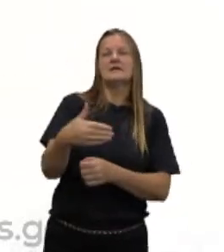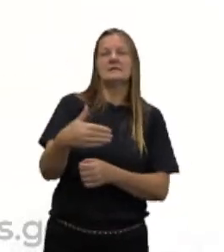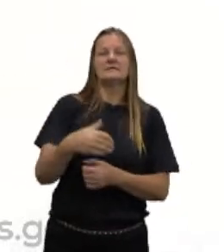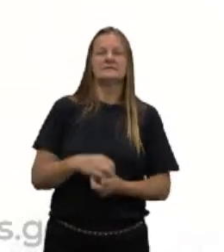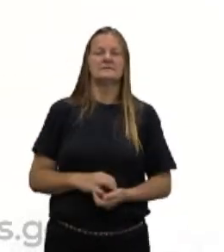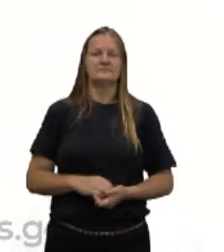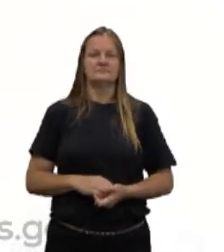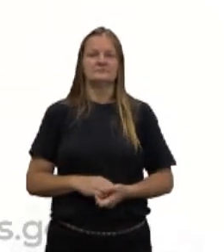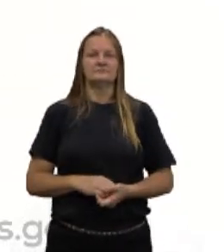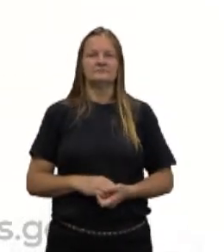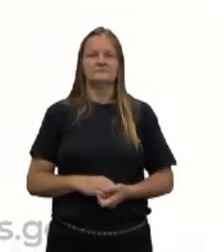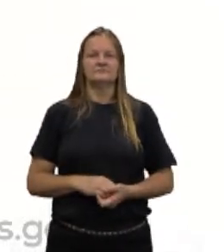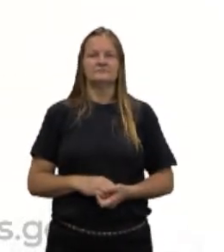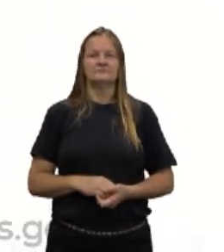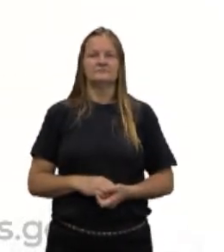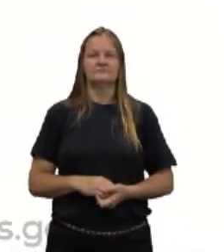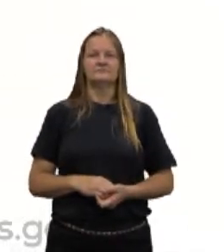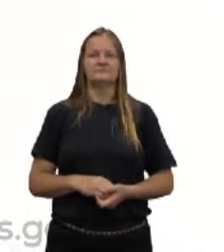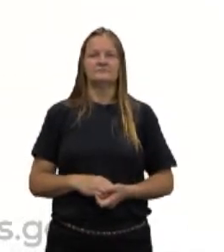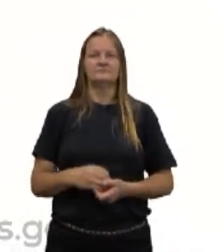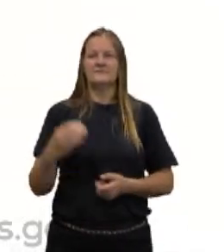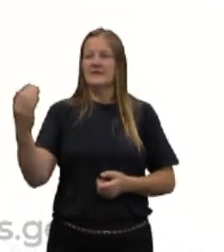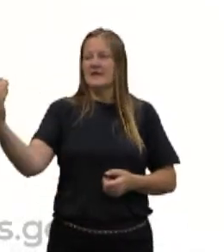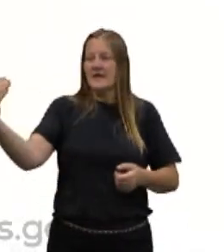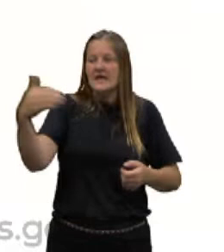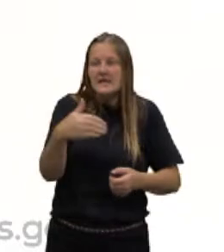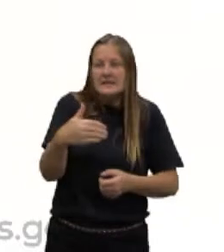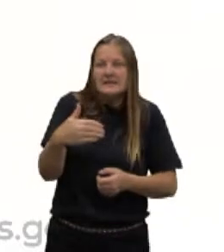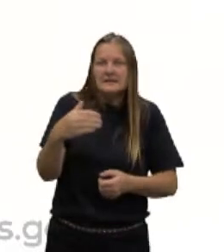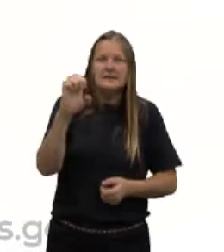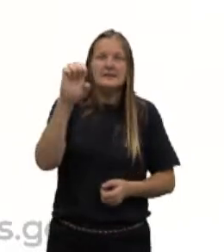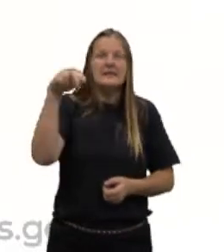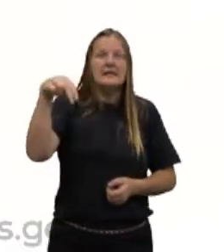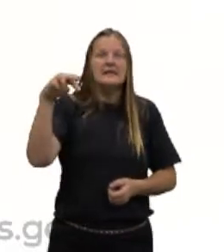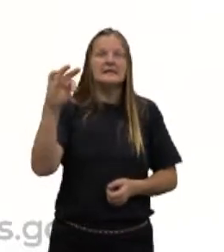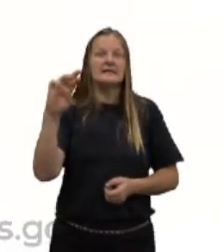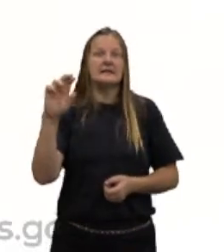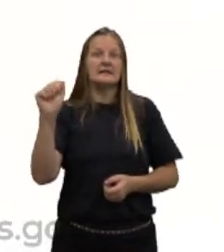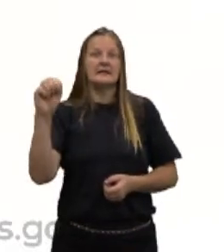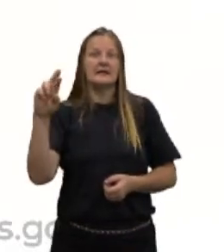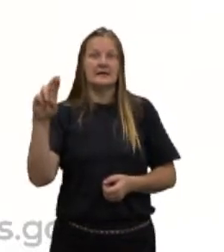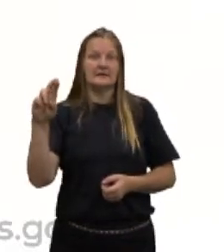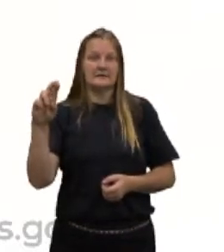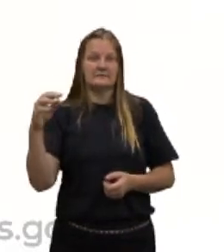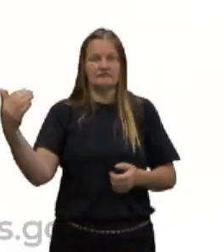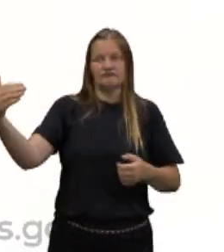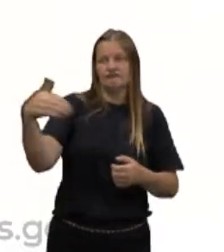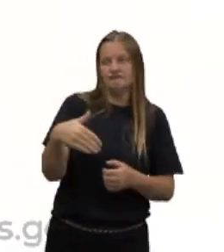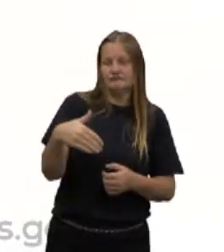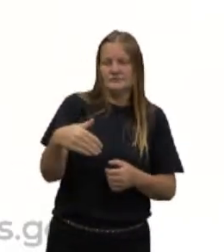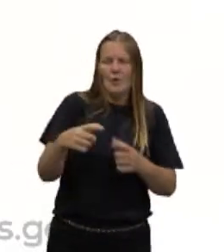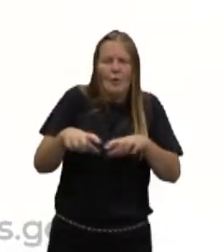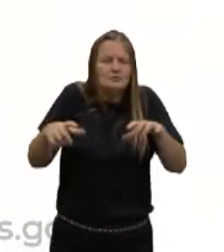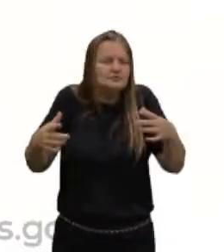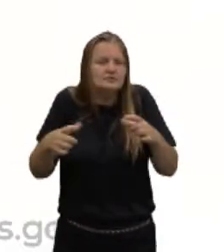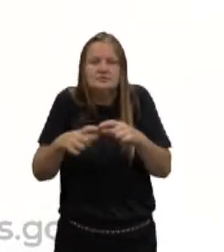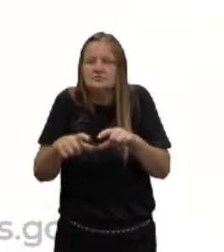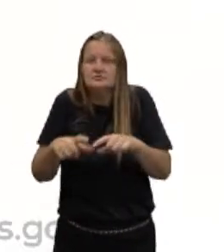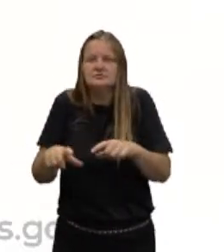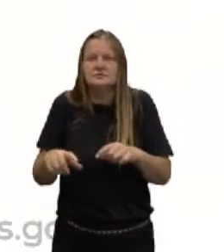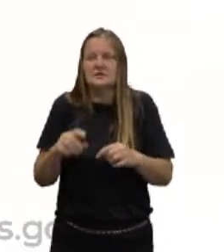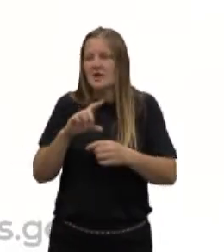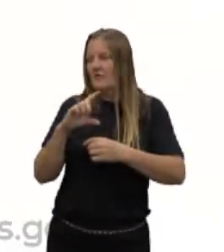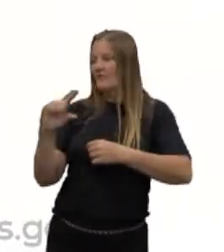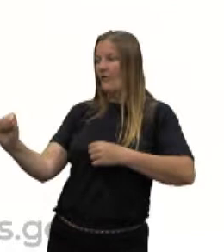Entra em algum lugar. Quem sai, sai de